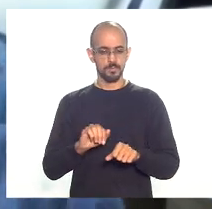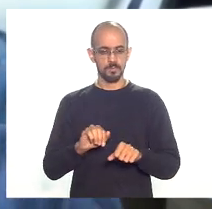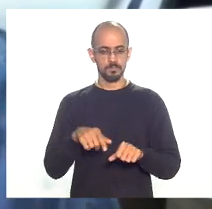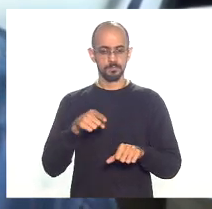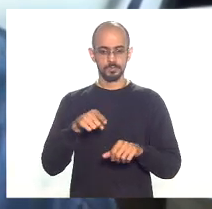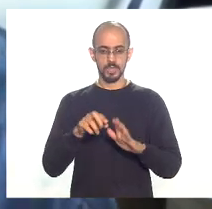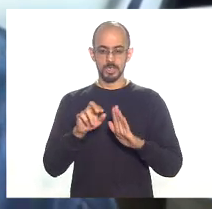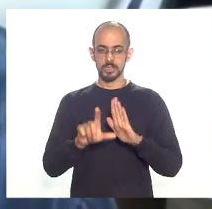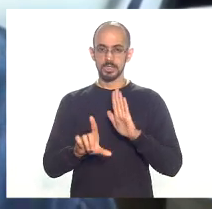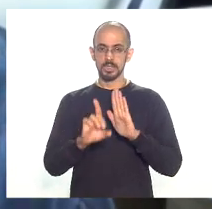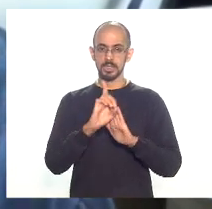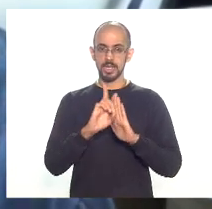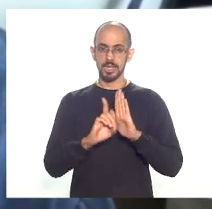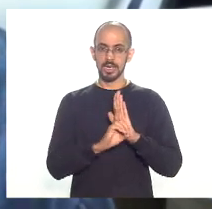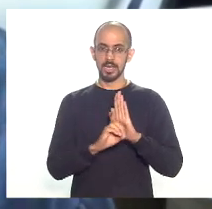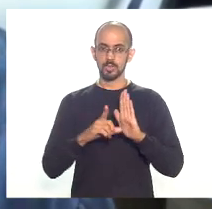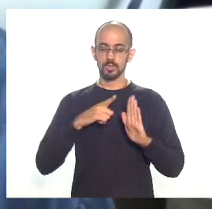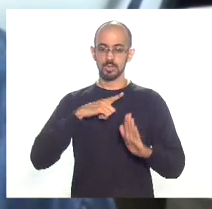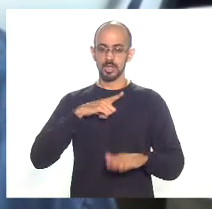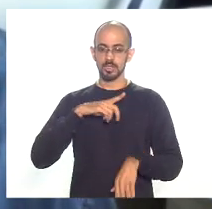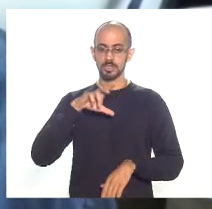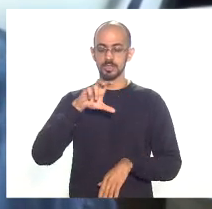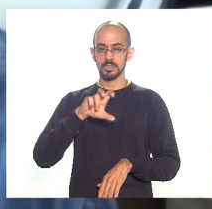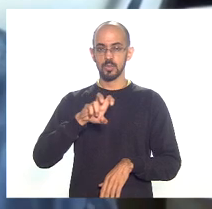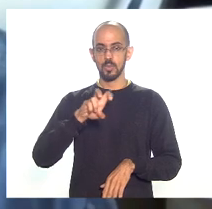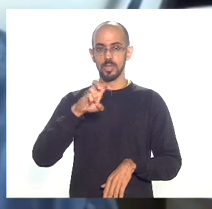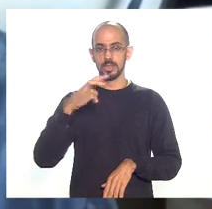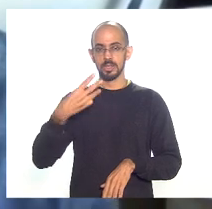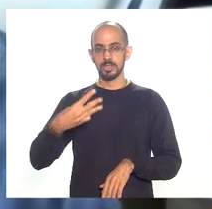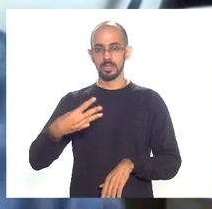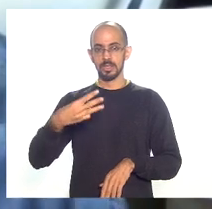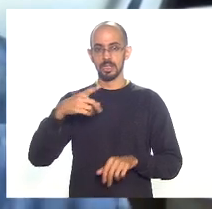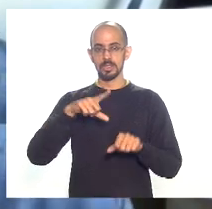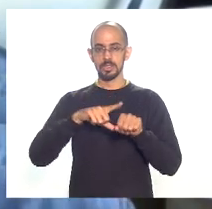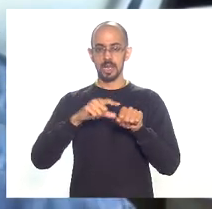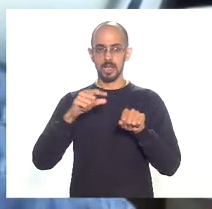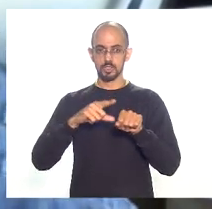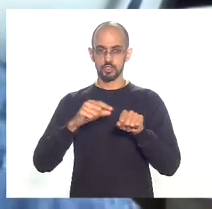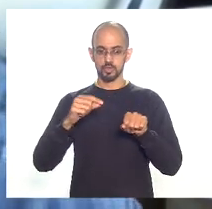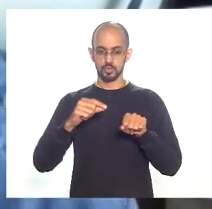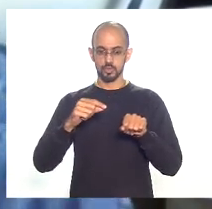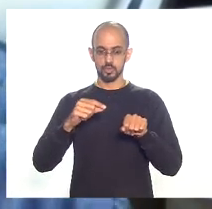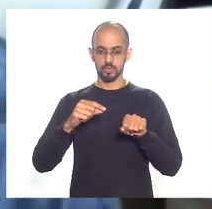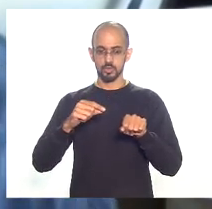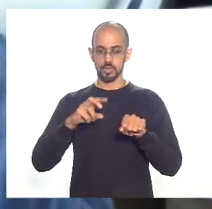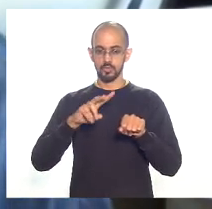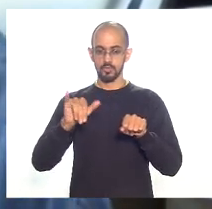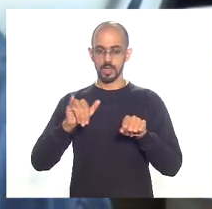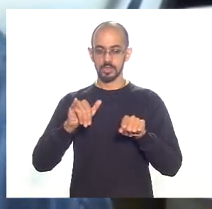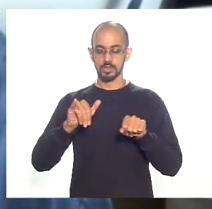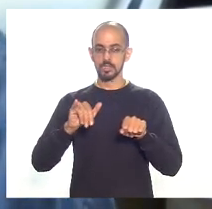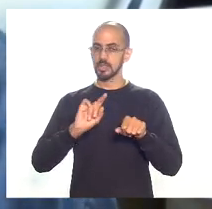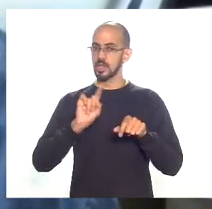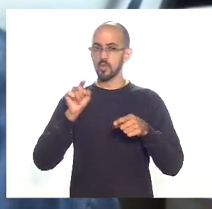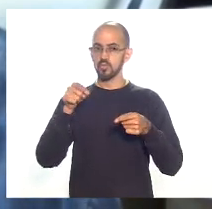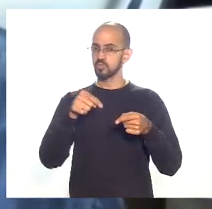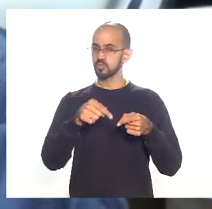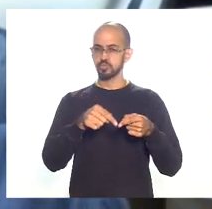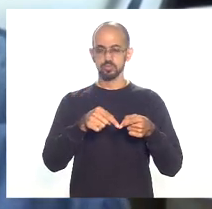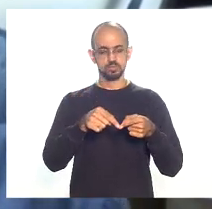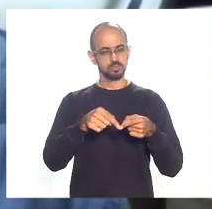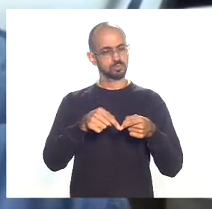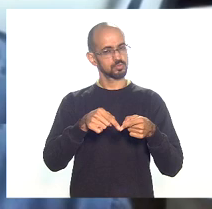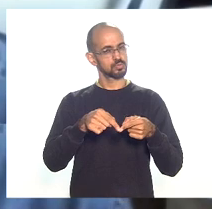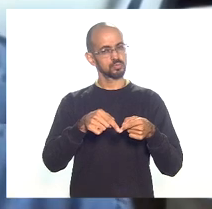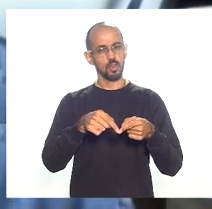tem cinquenta e três artigos e vai ser objeto de